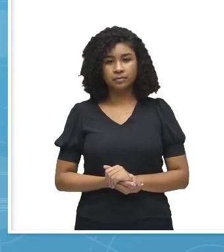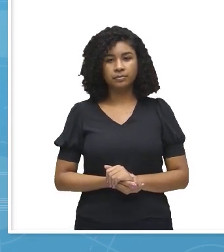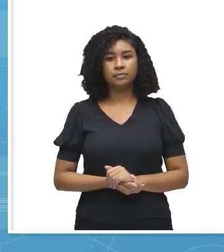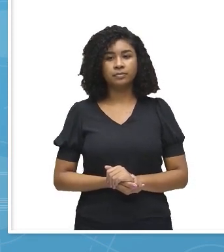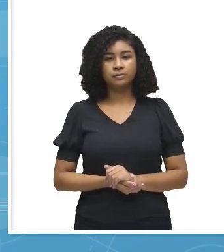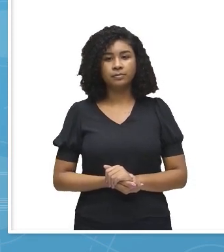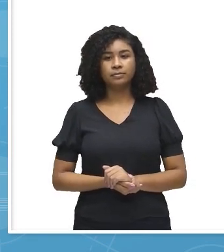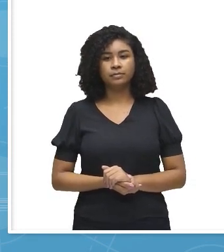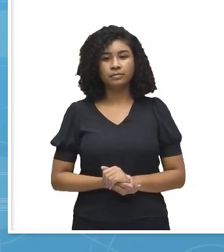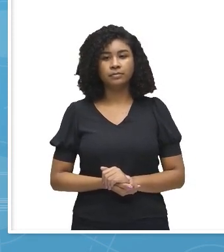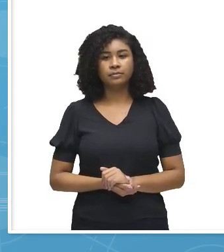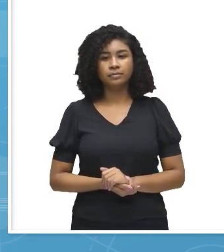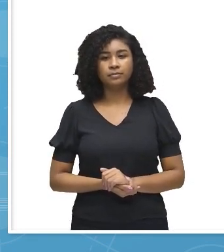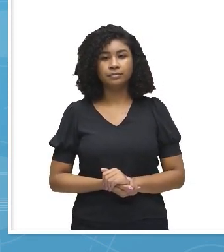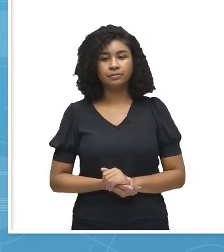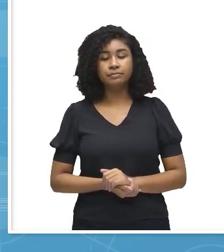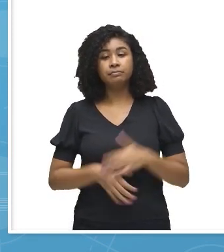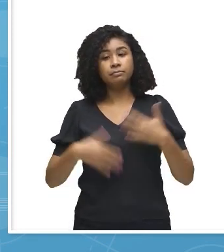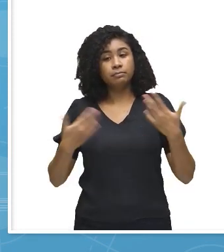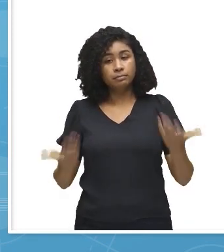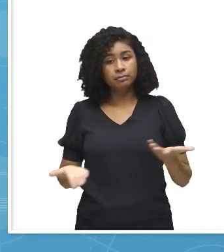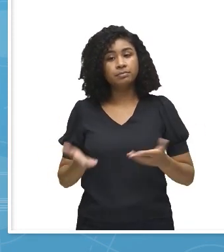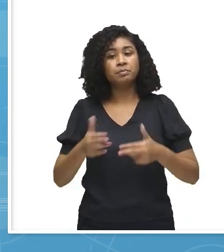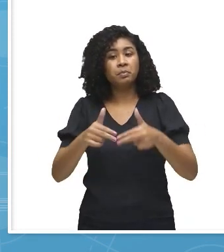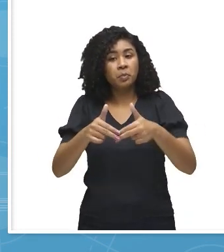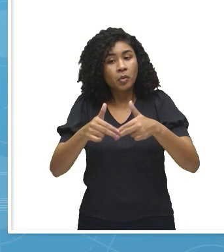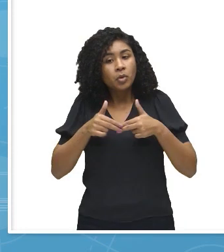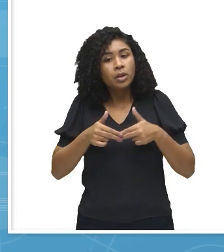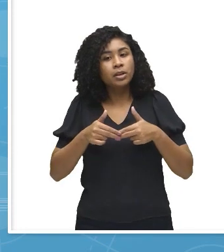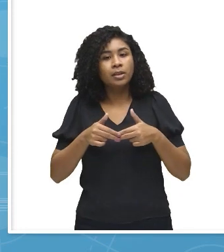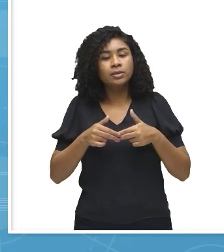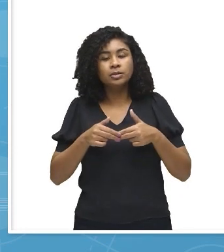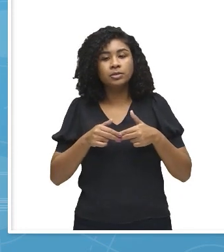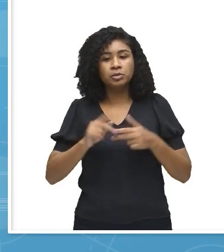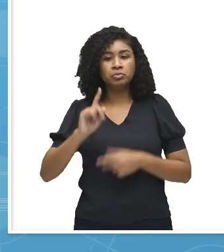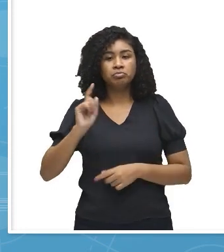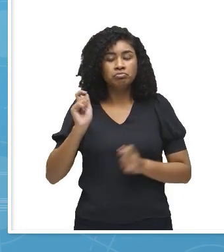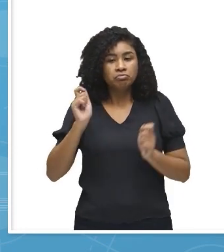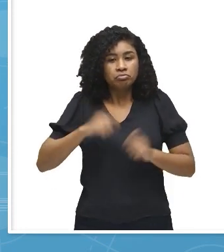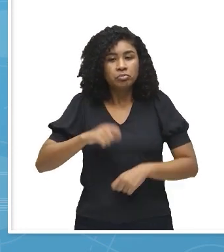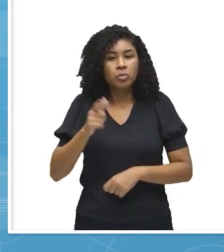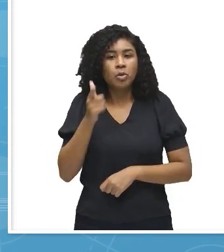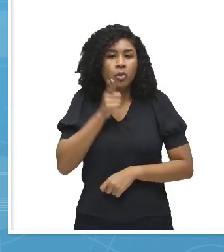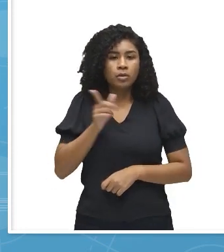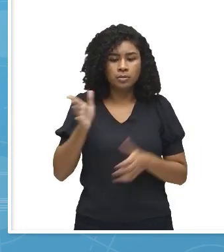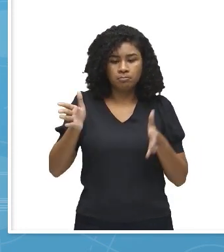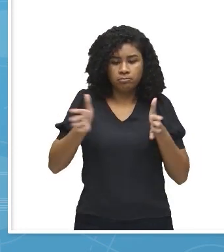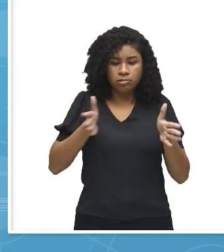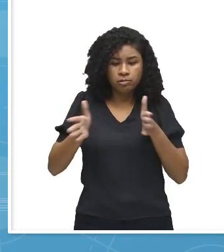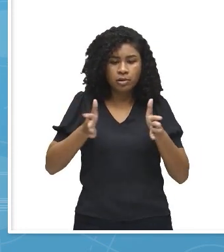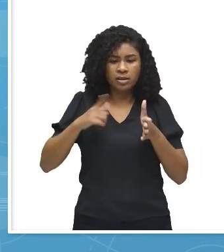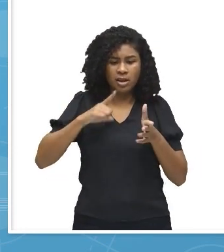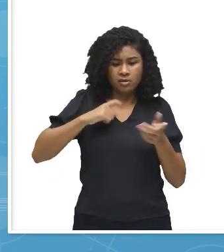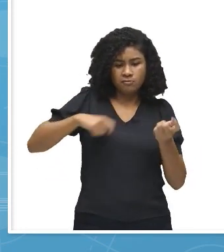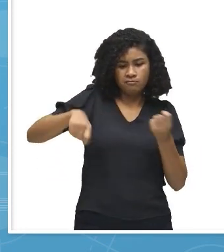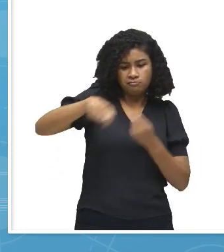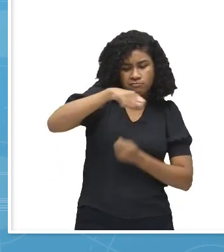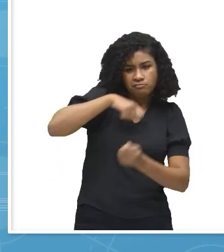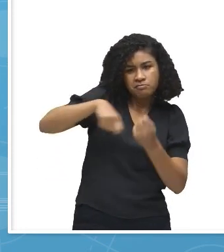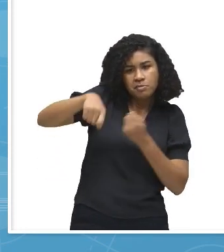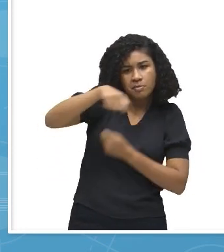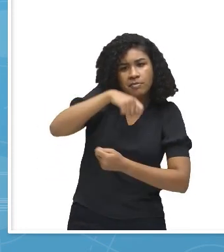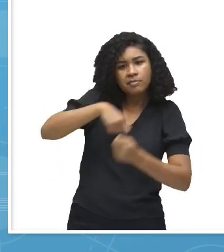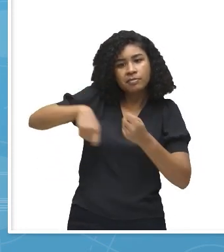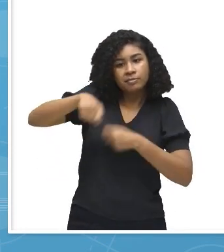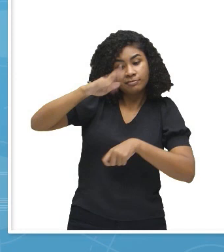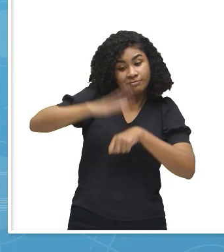comercializar com outros países. E com isso, nós acabamos consolidando esse mercado interno, né? Esse mercado aqui